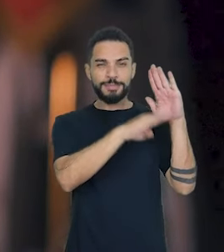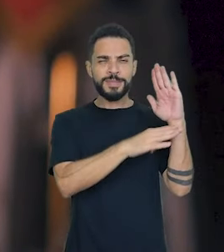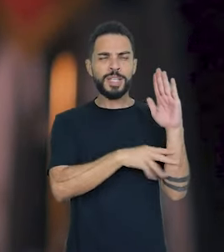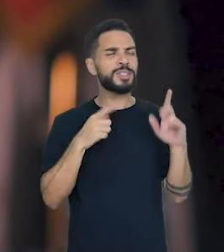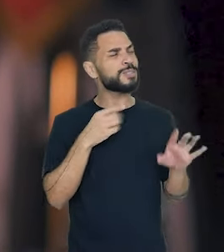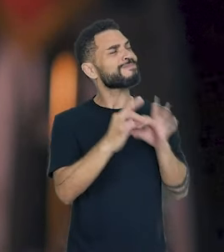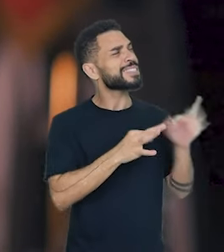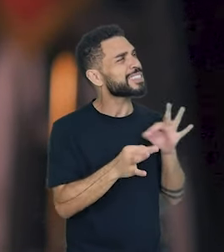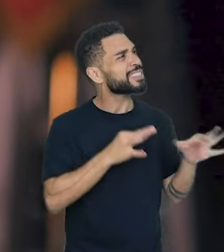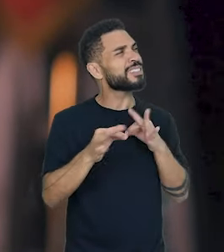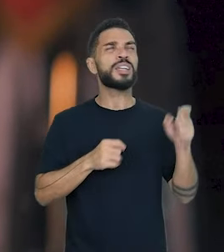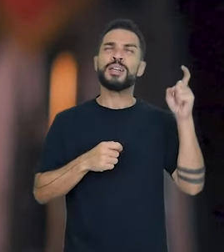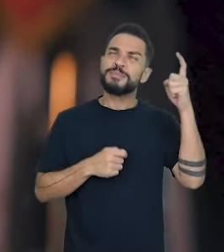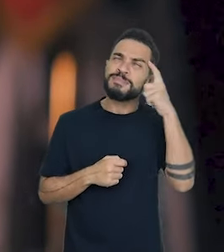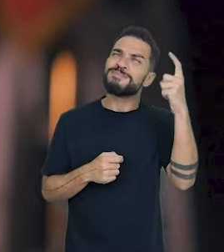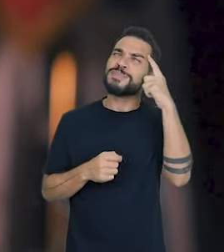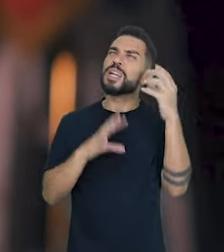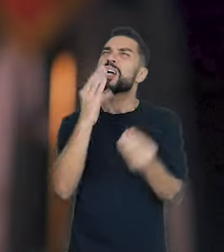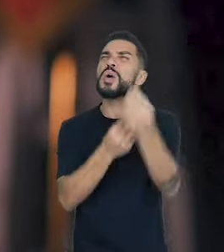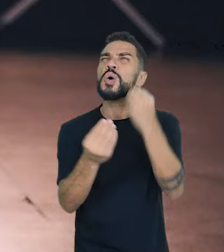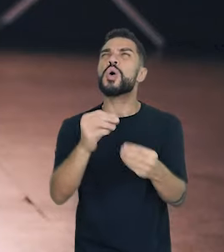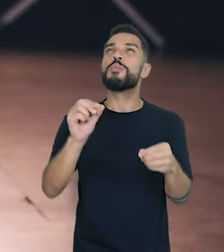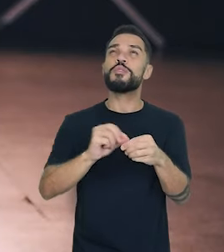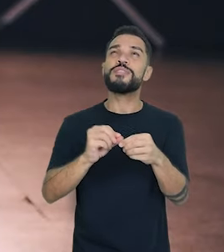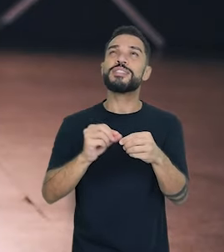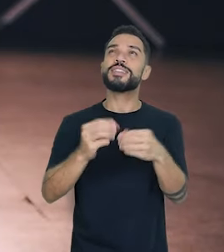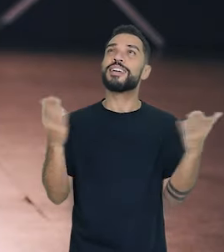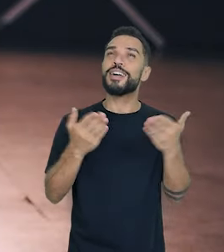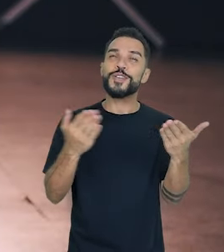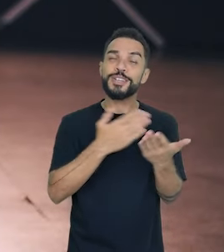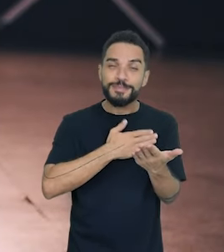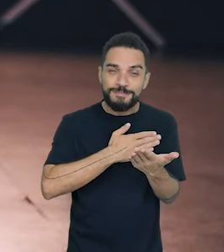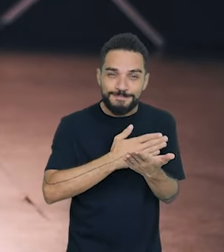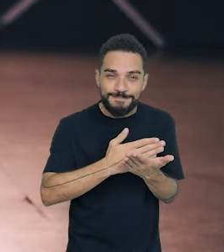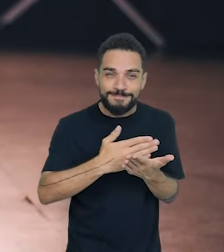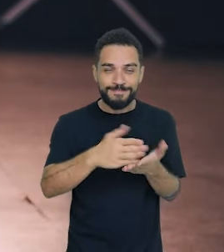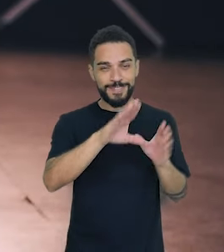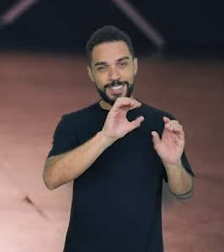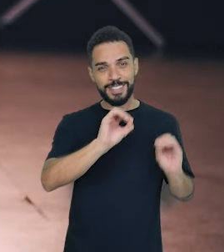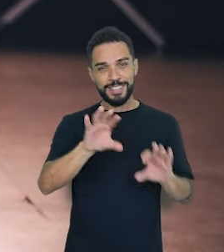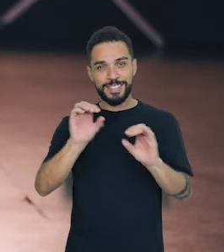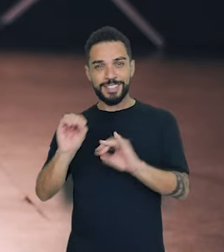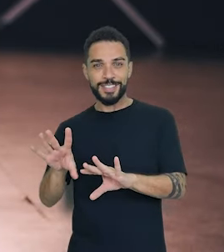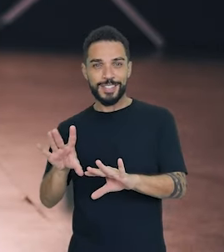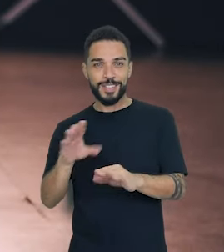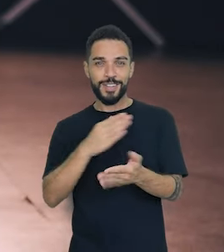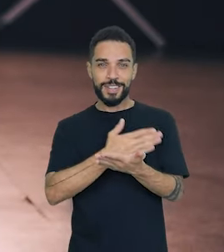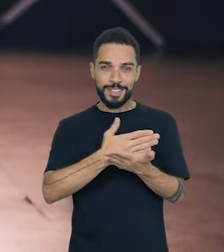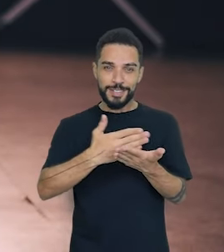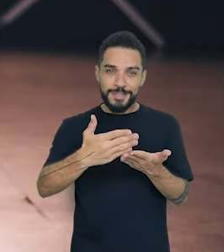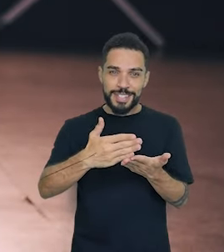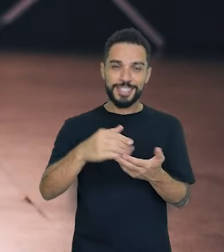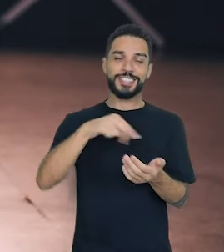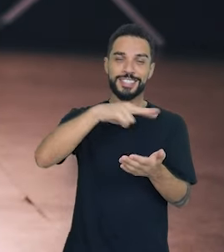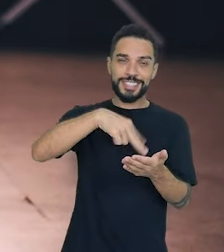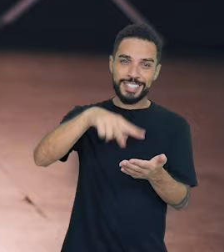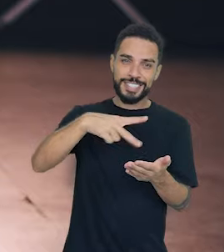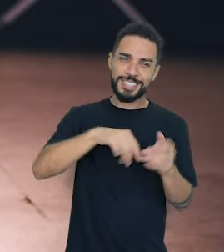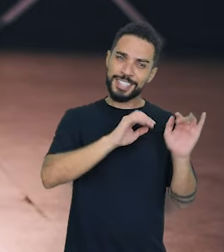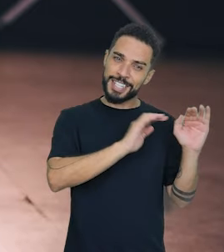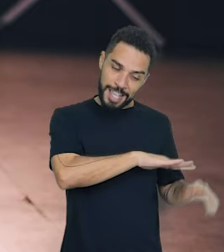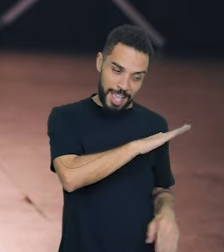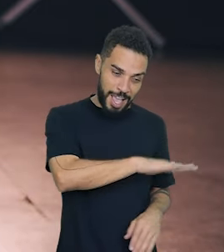não era, ficou muito legal. E de fazer uma escolinha de Mestre Sala e Porta Bandeira. E